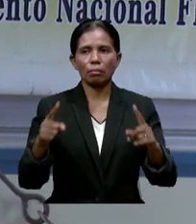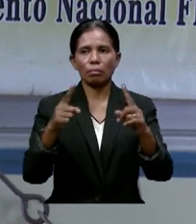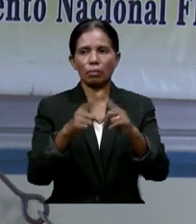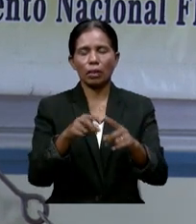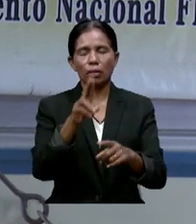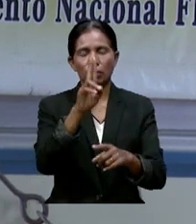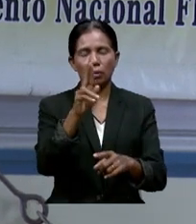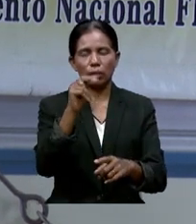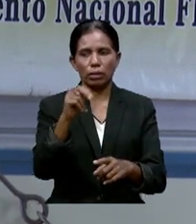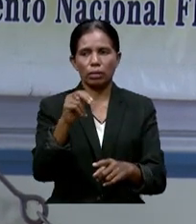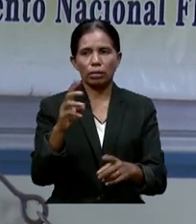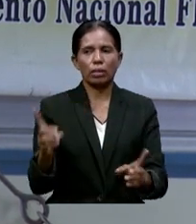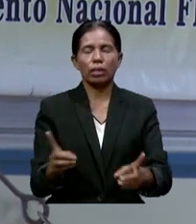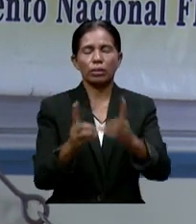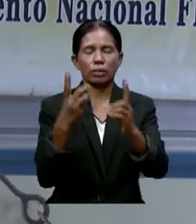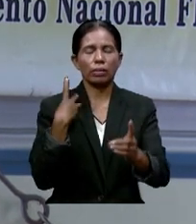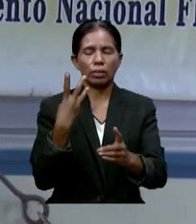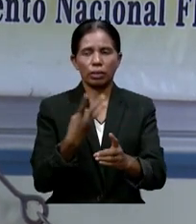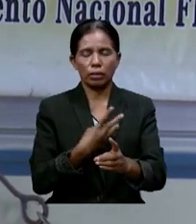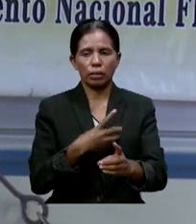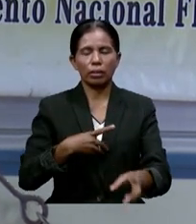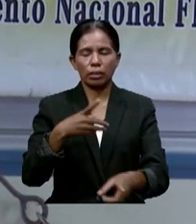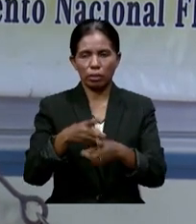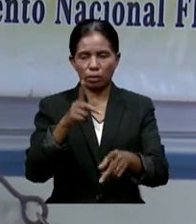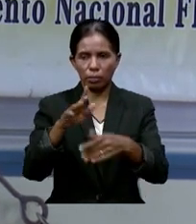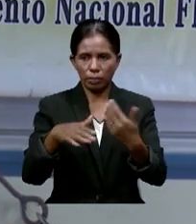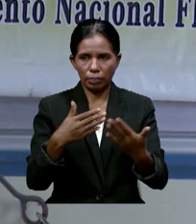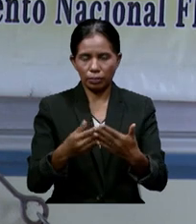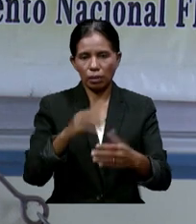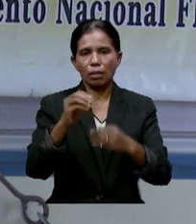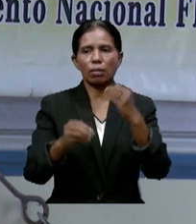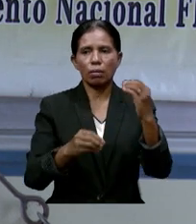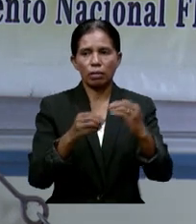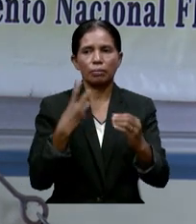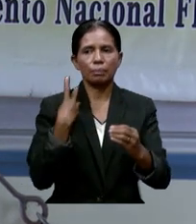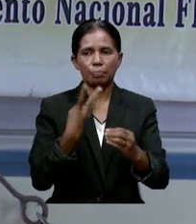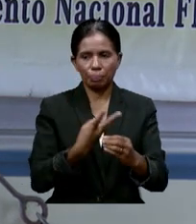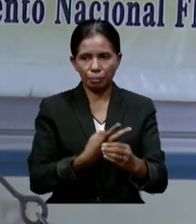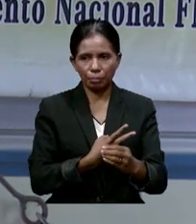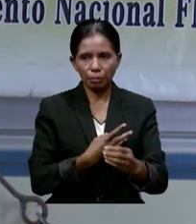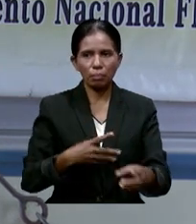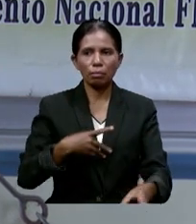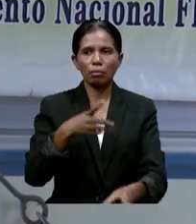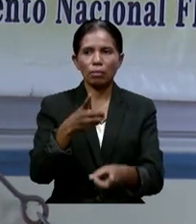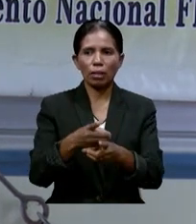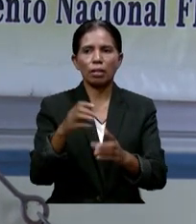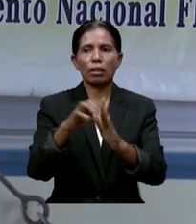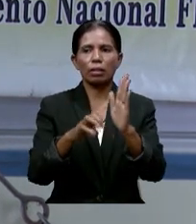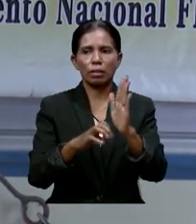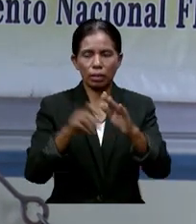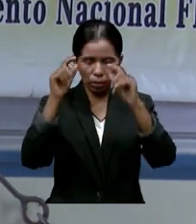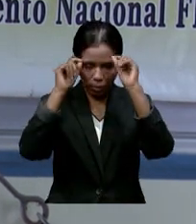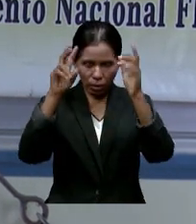Unidas, a sorte não está, nem direito dos cidadãos. Cataca, a menina nem direito nem Estado que molesta